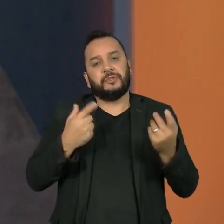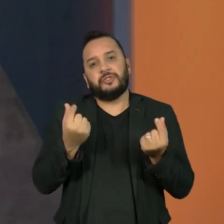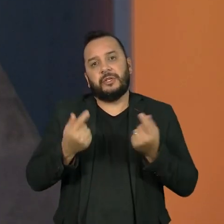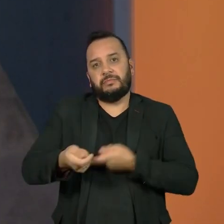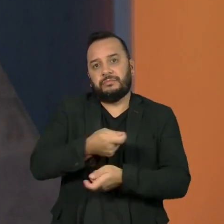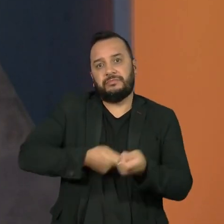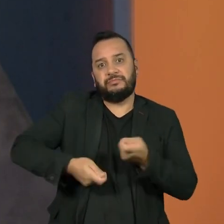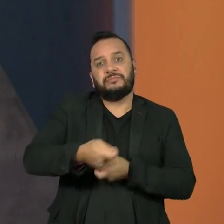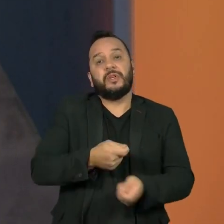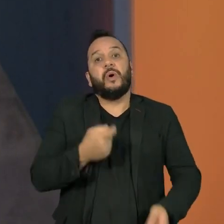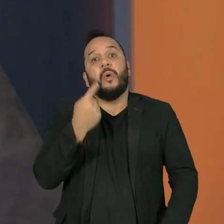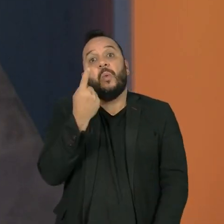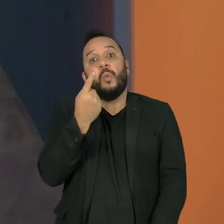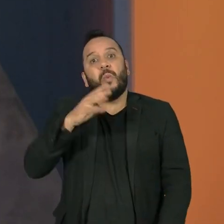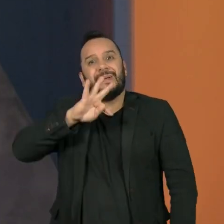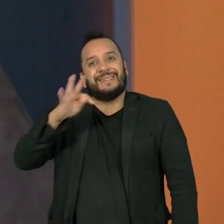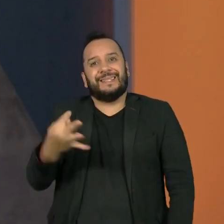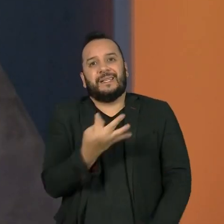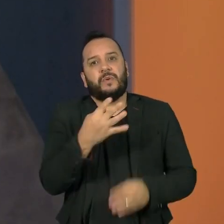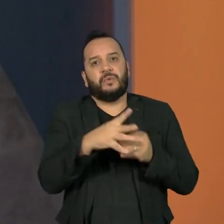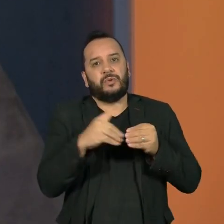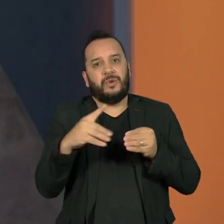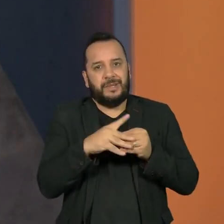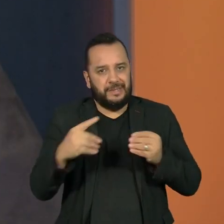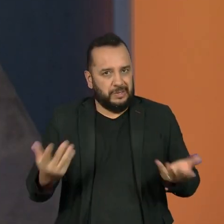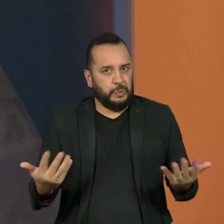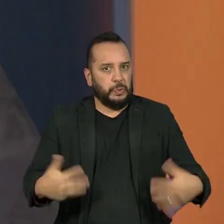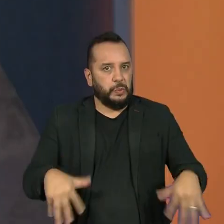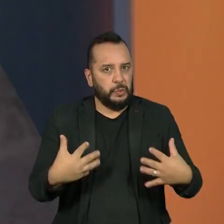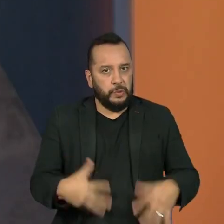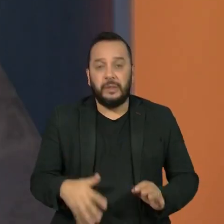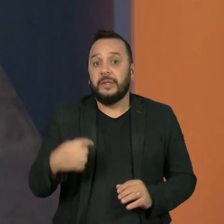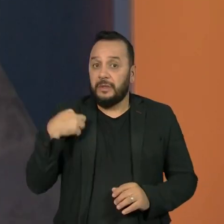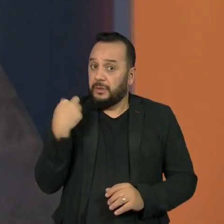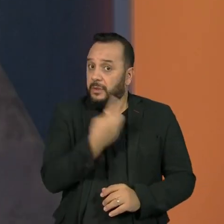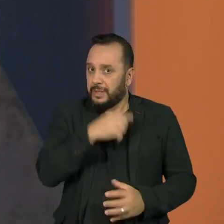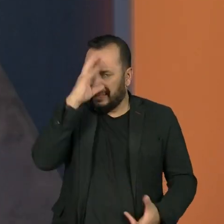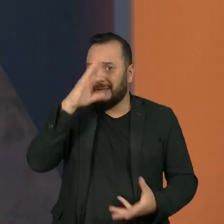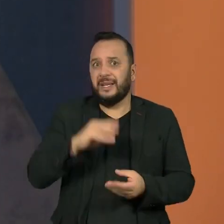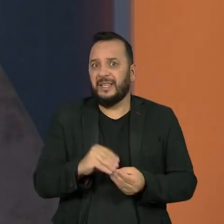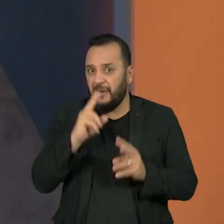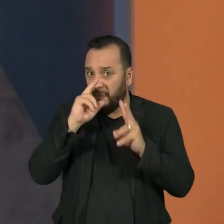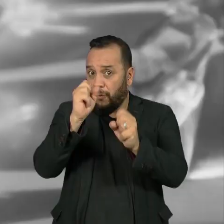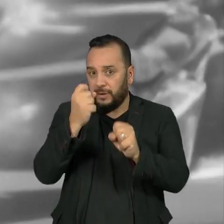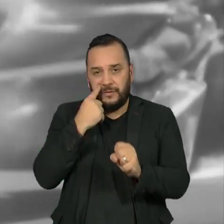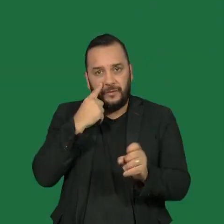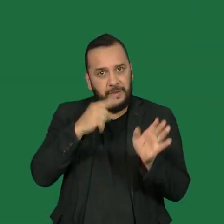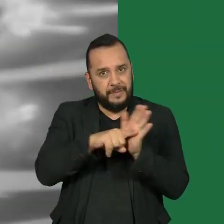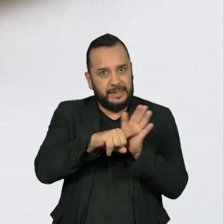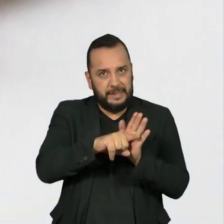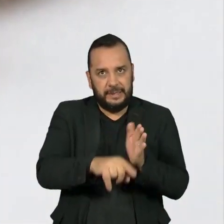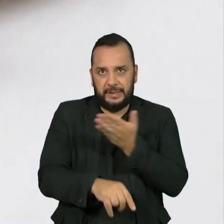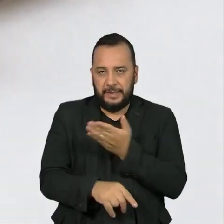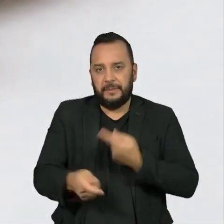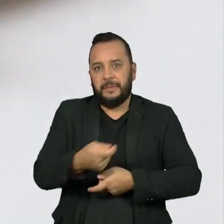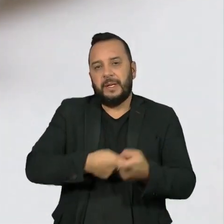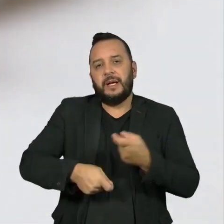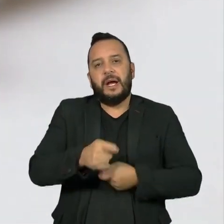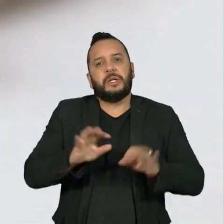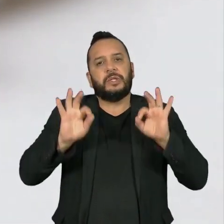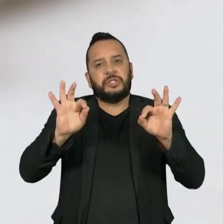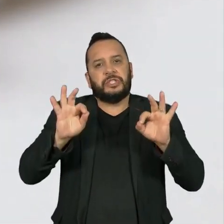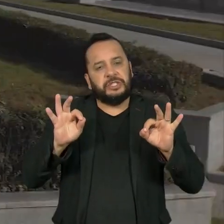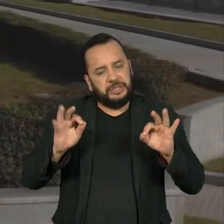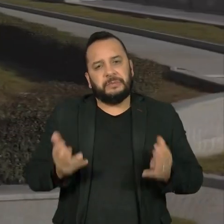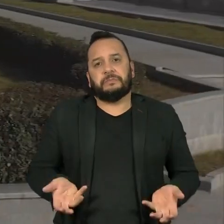US$ 1 trilhão. E para entendermos melhor a potência deste setor, vamos a mais dados. O mercado de luxo no Brasil